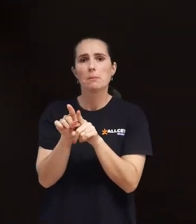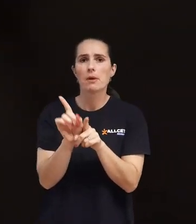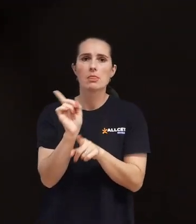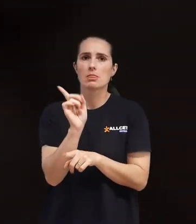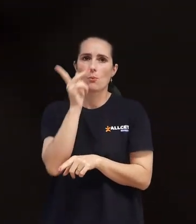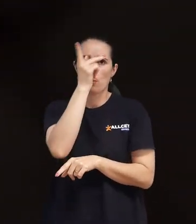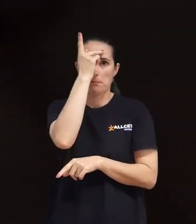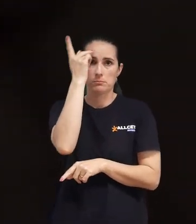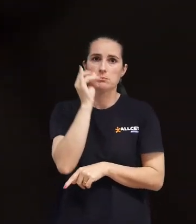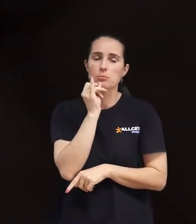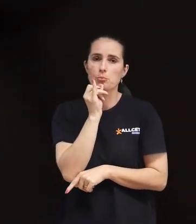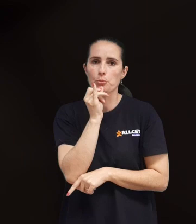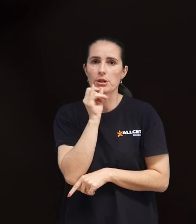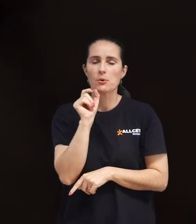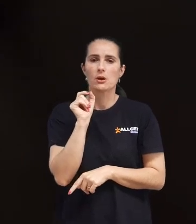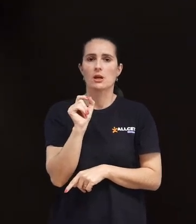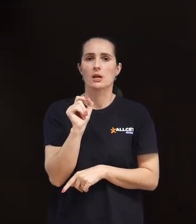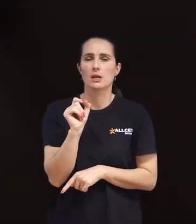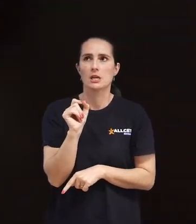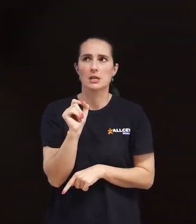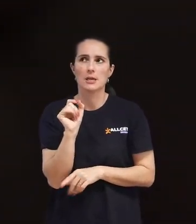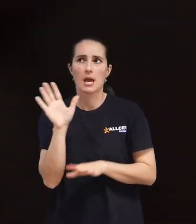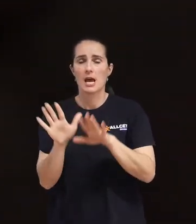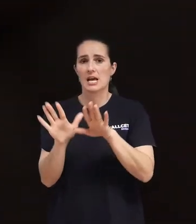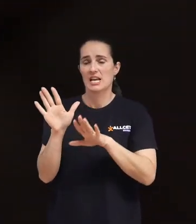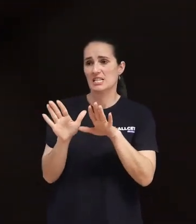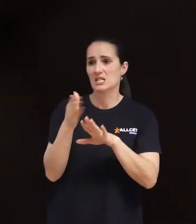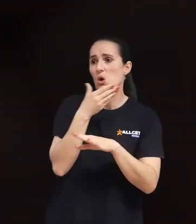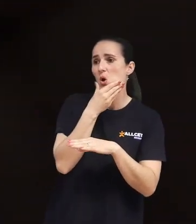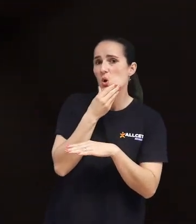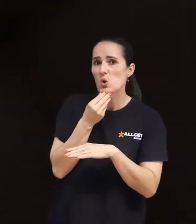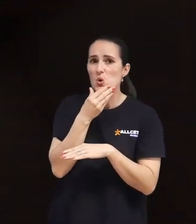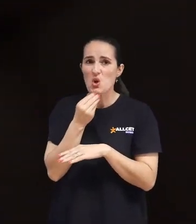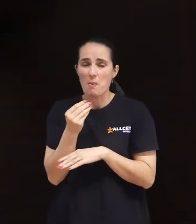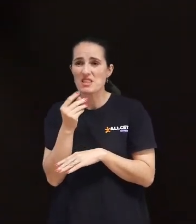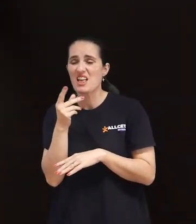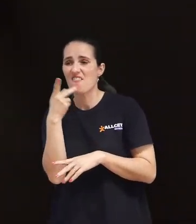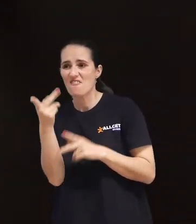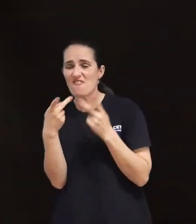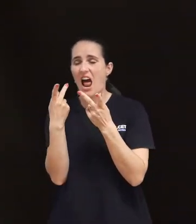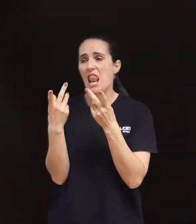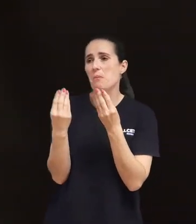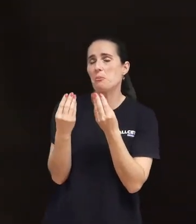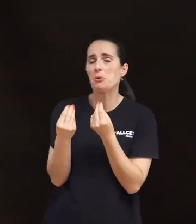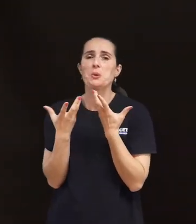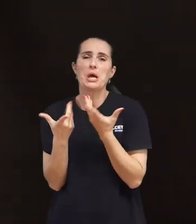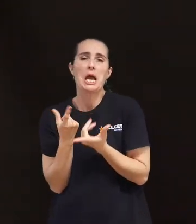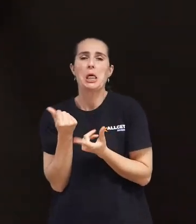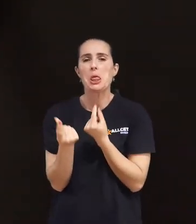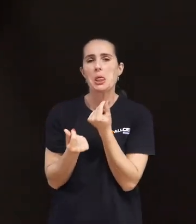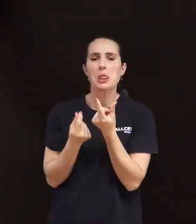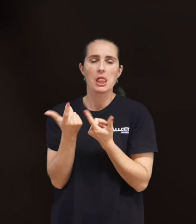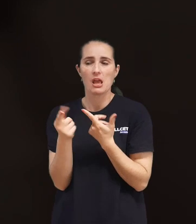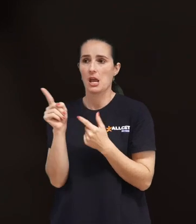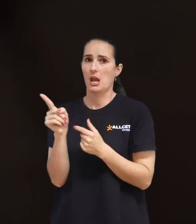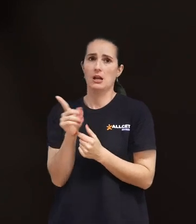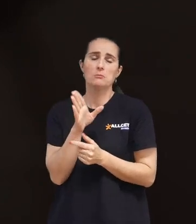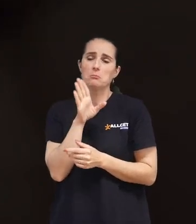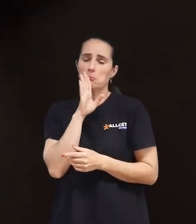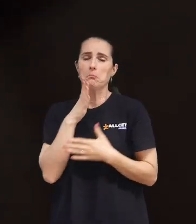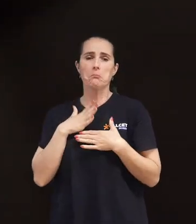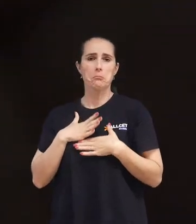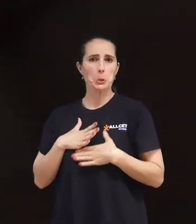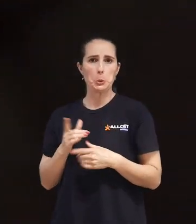a vida dupla dele, né? Porque realmente ele era muito moralista. Então, assim, ele era uma pessoa que me exigia